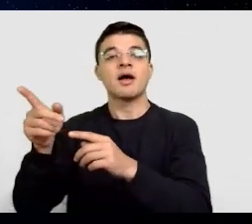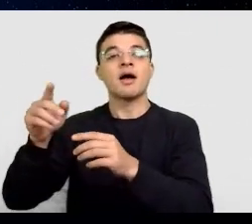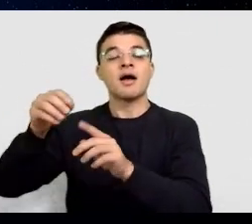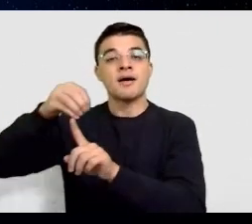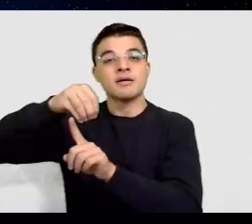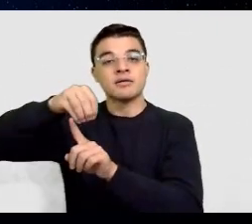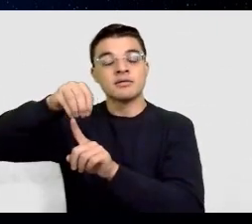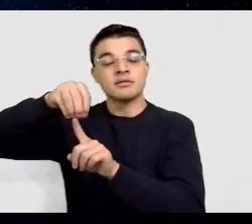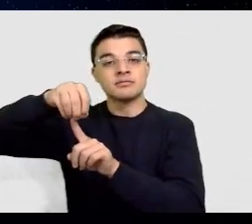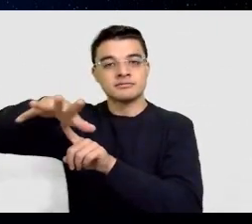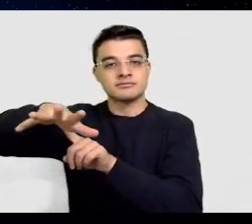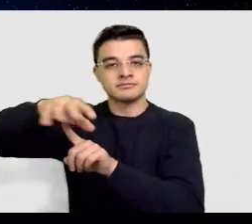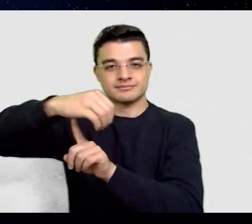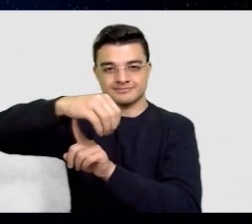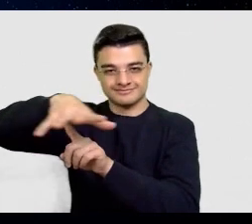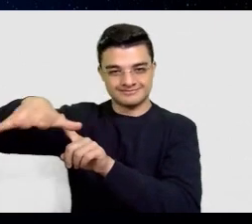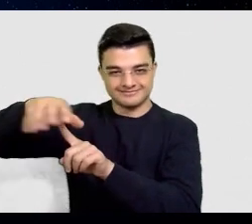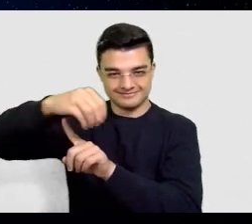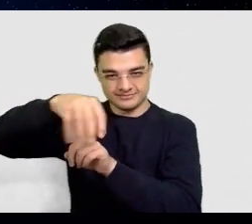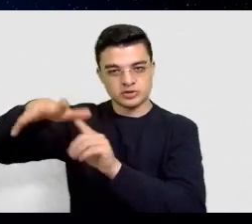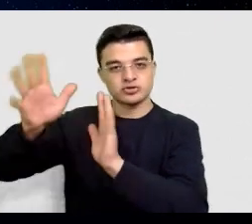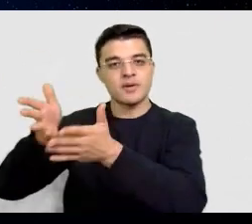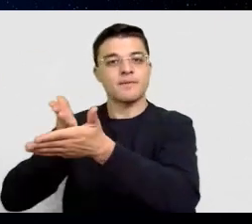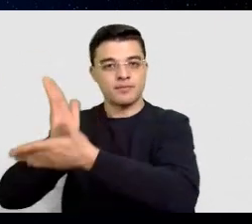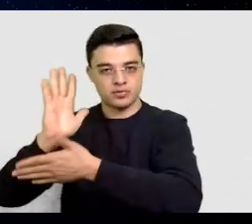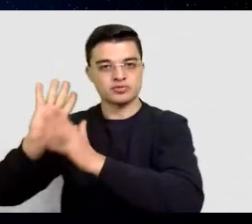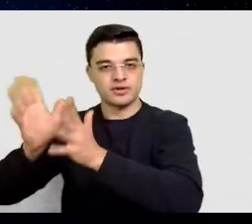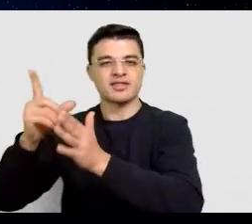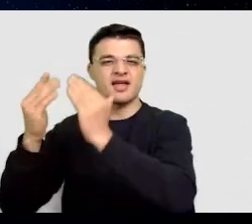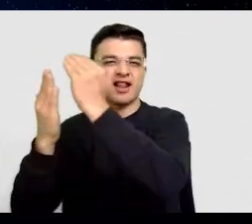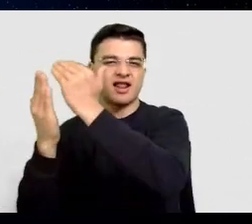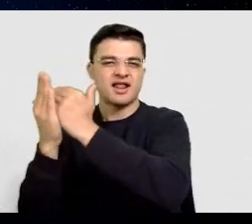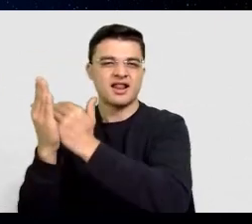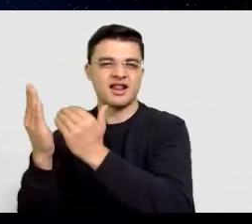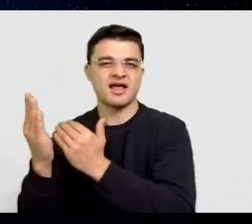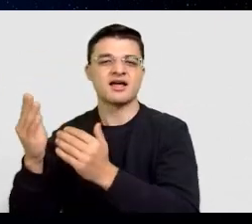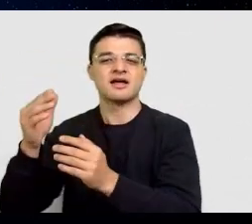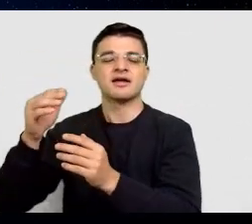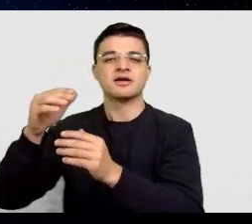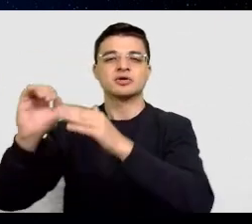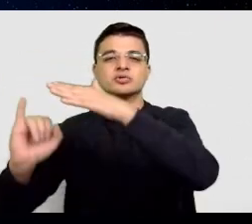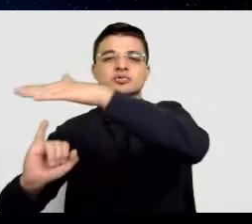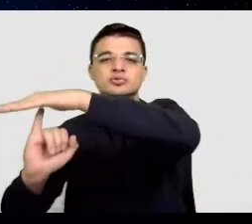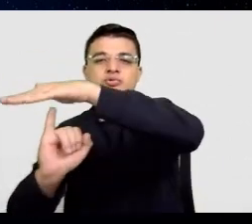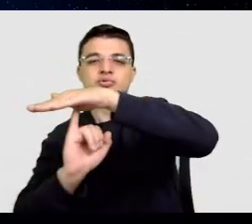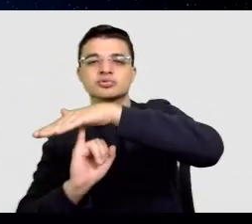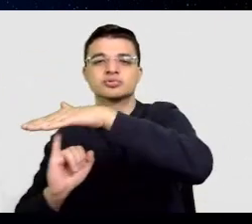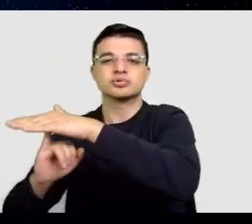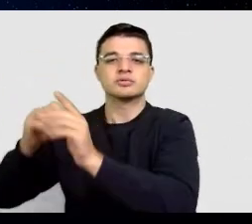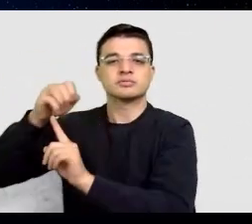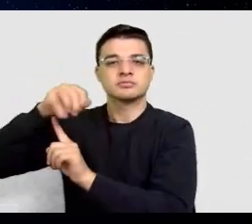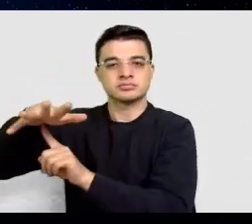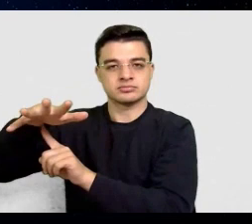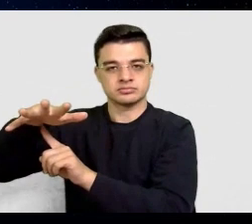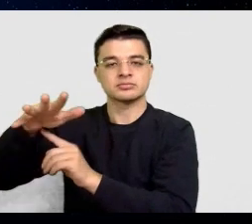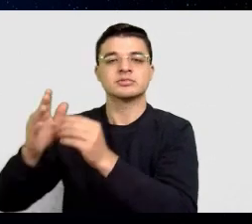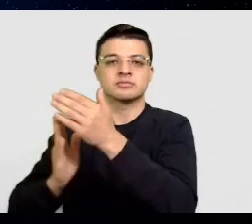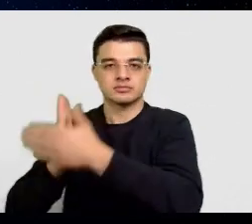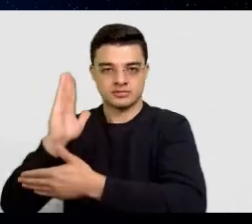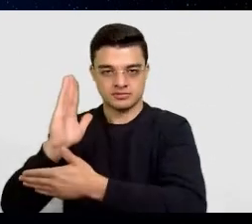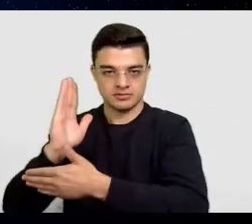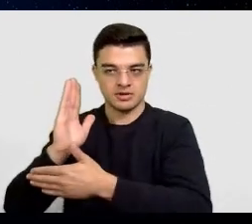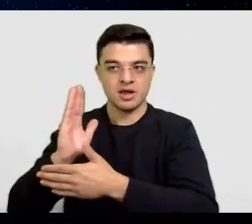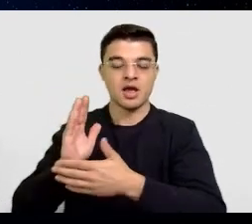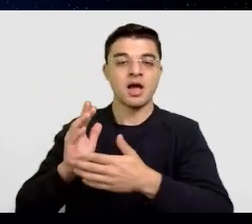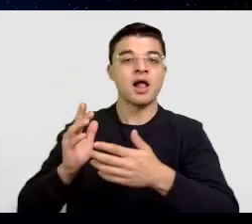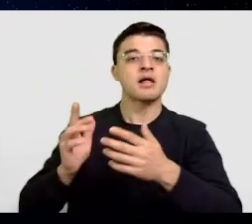né, de domínios autorizados pelas instituições financeiras, bem como os certificados dela, e faça essa negociação do TLS